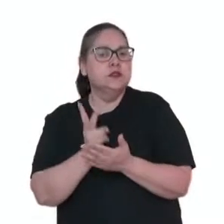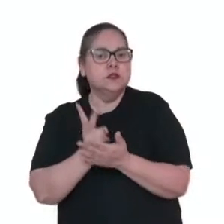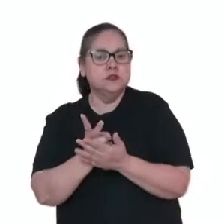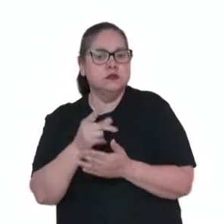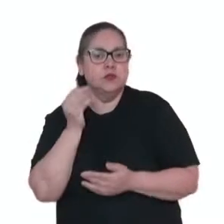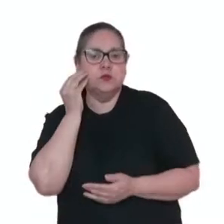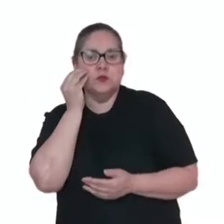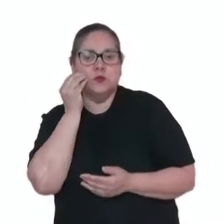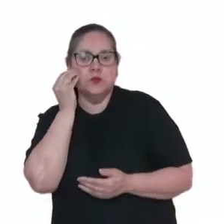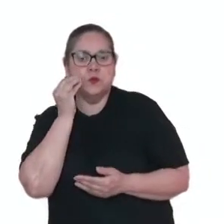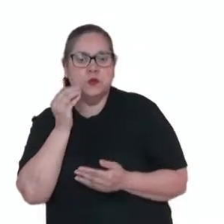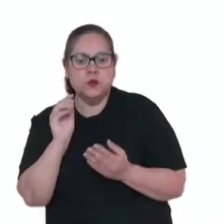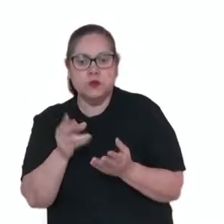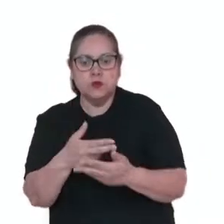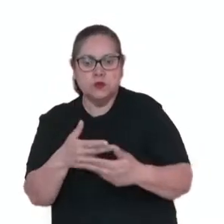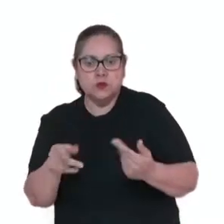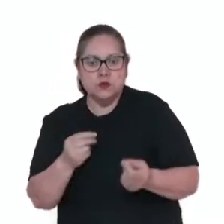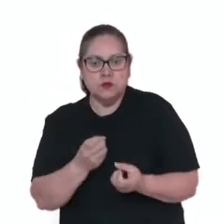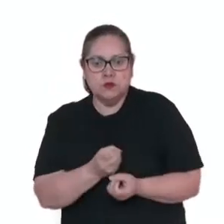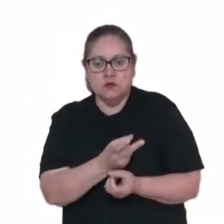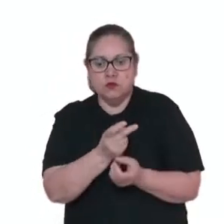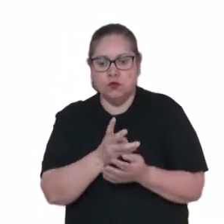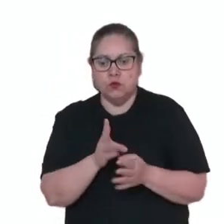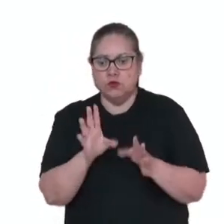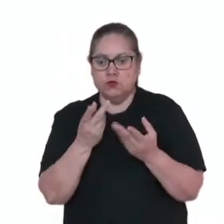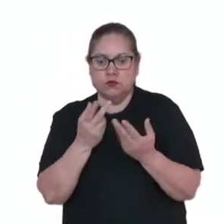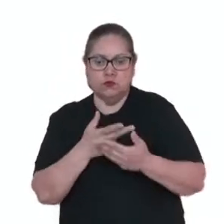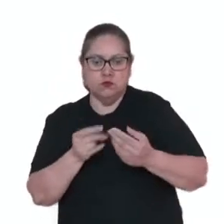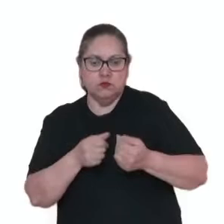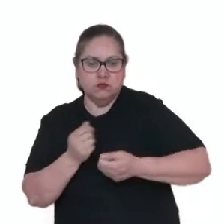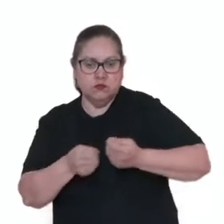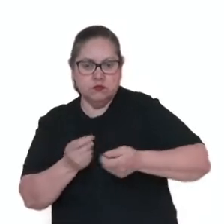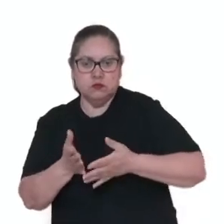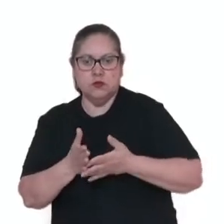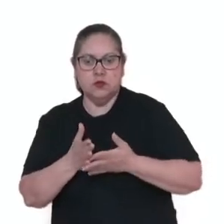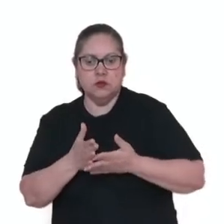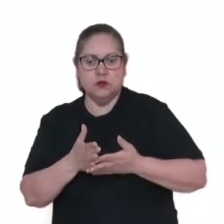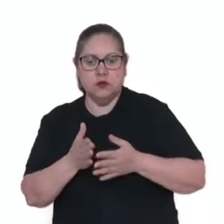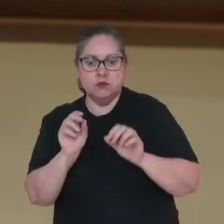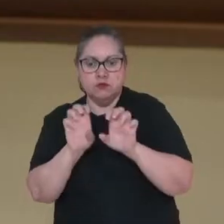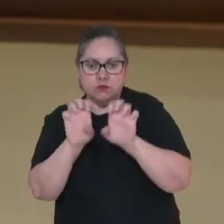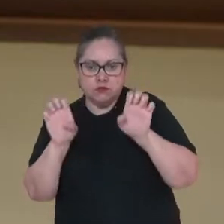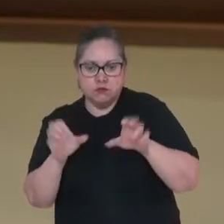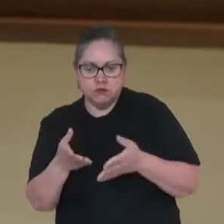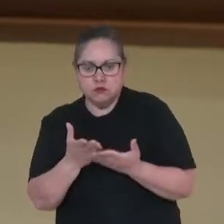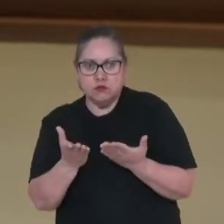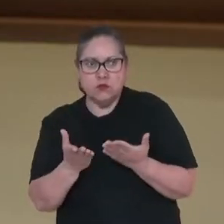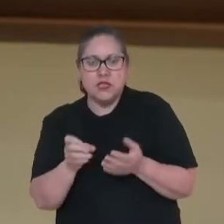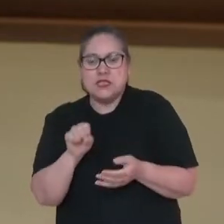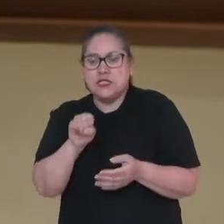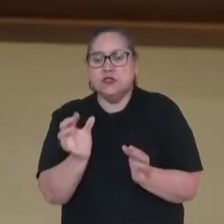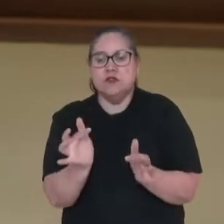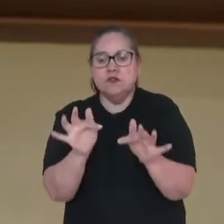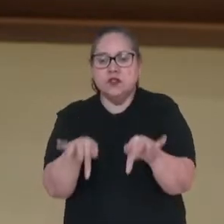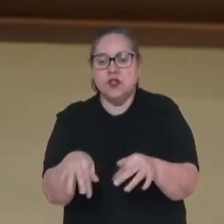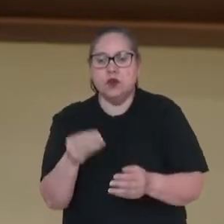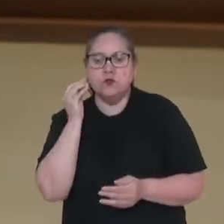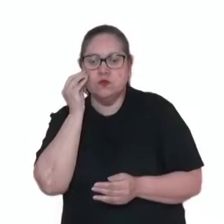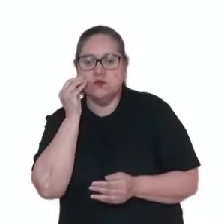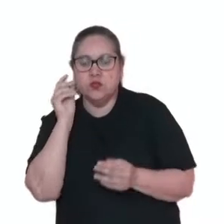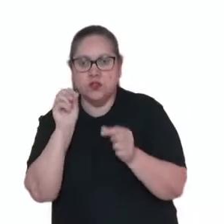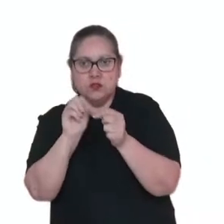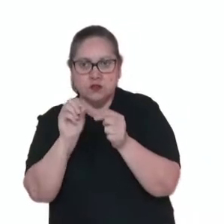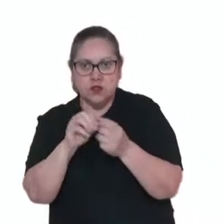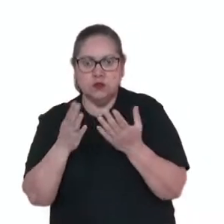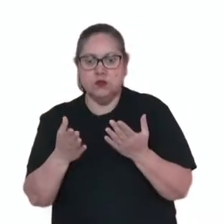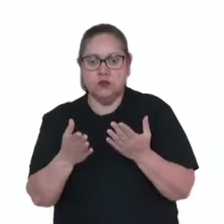de testar os produtos ou serviços seguindo um determinado padrão. Se ao final dos testes